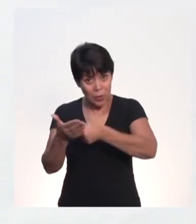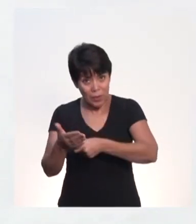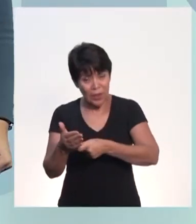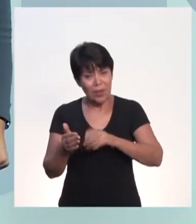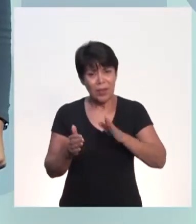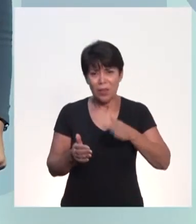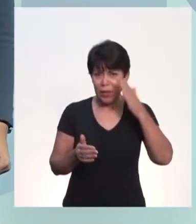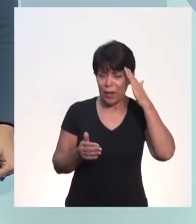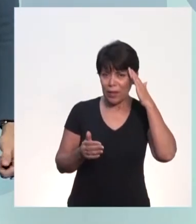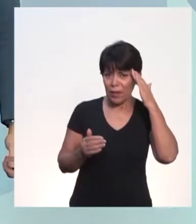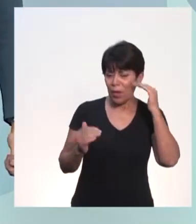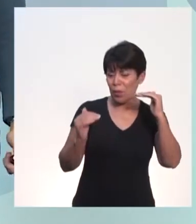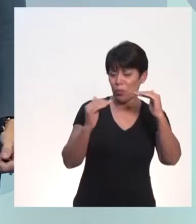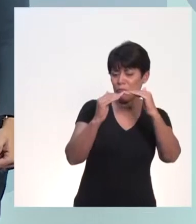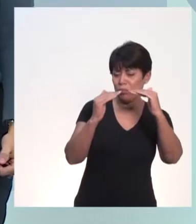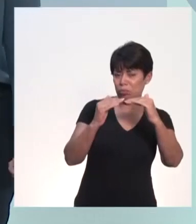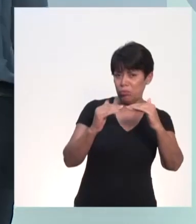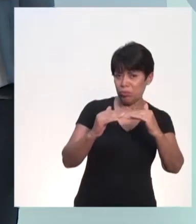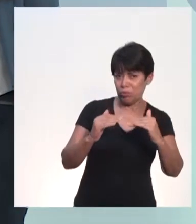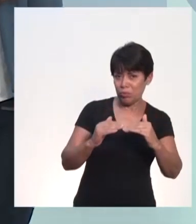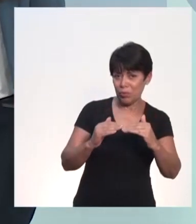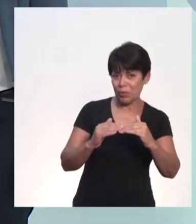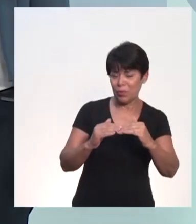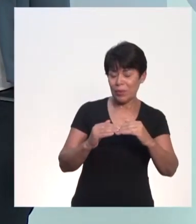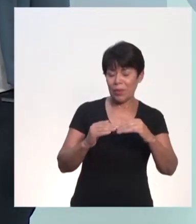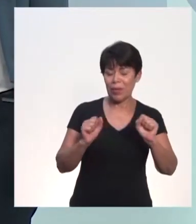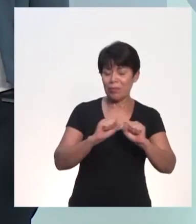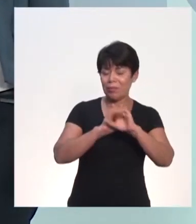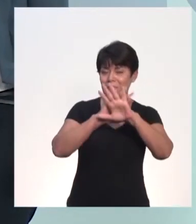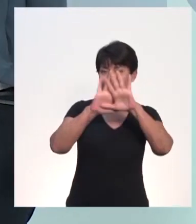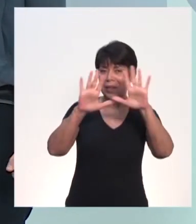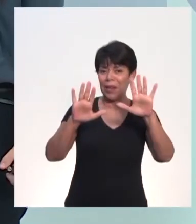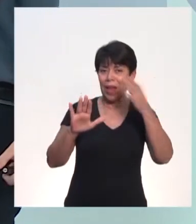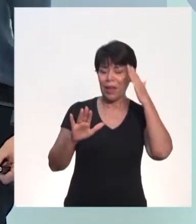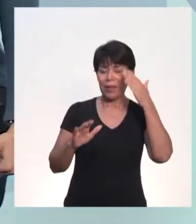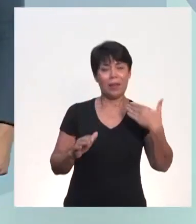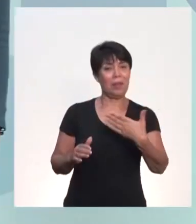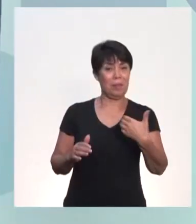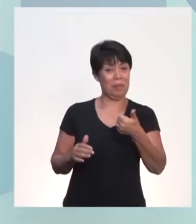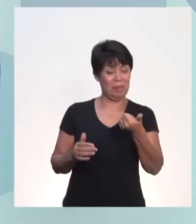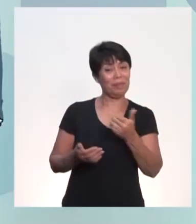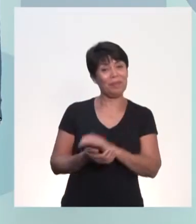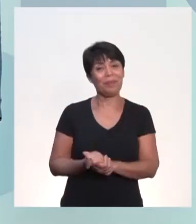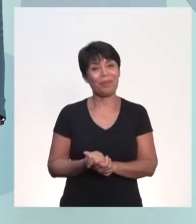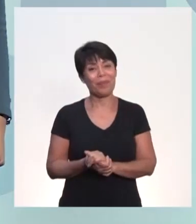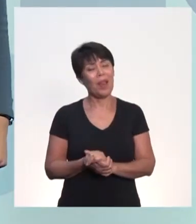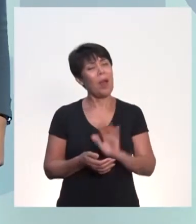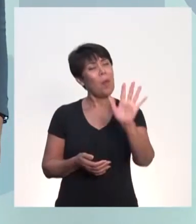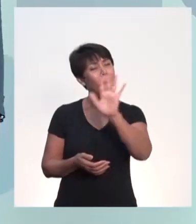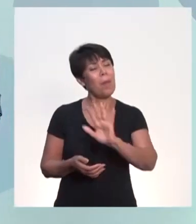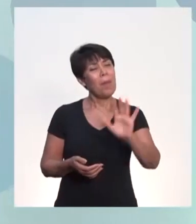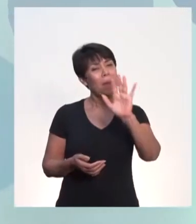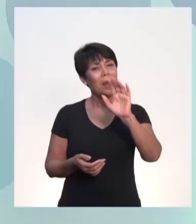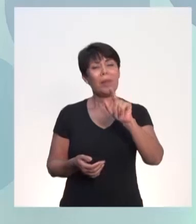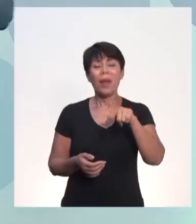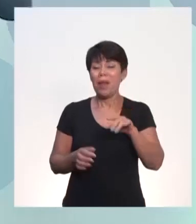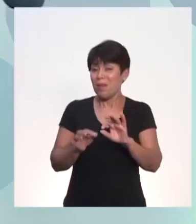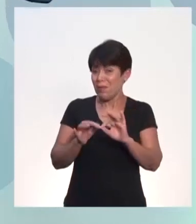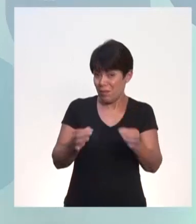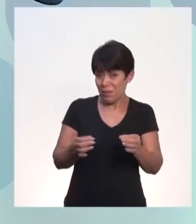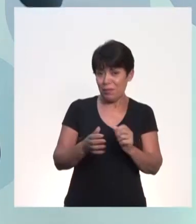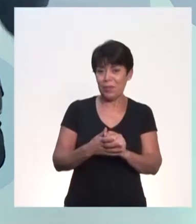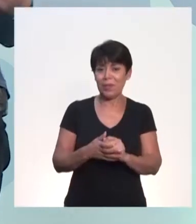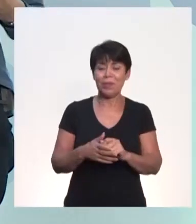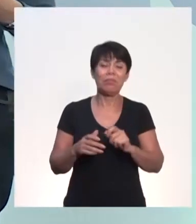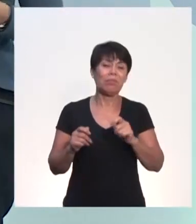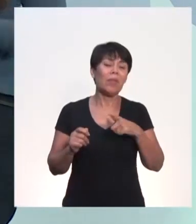para relacionar tudo e isso ficar mais claro na nossa cabeça. Esse mapa conceitual, ele é bem simples, a gente pode ter